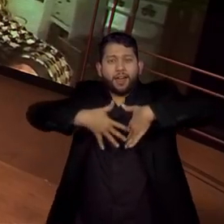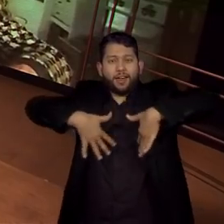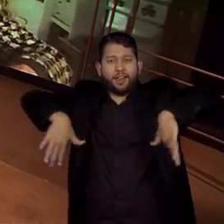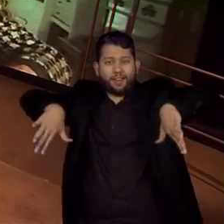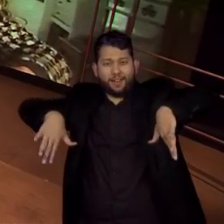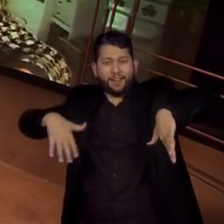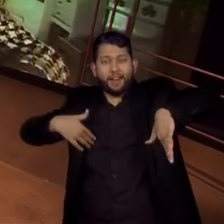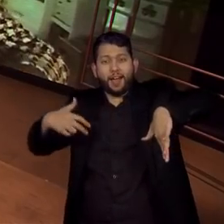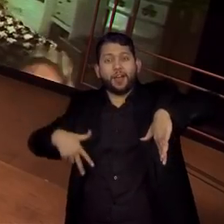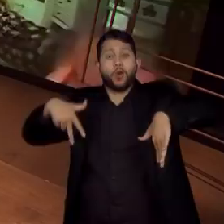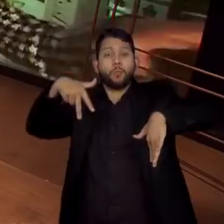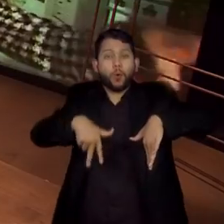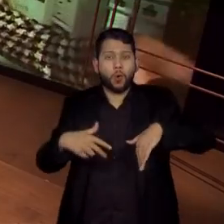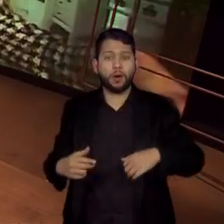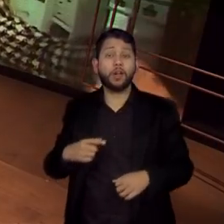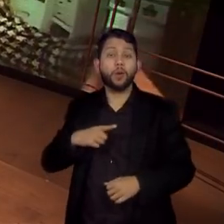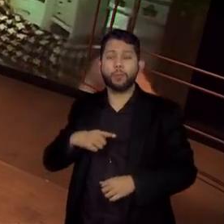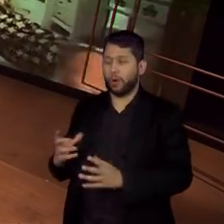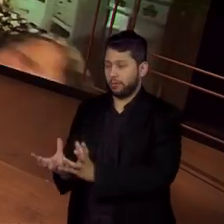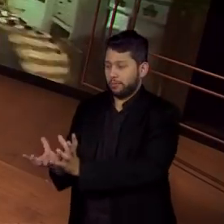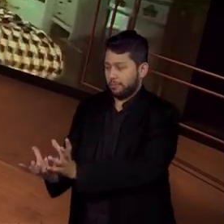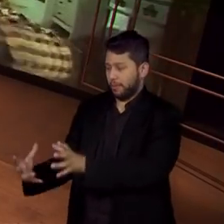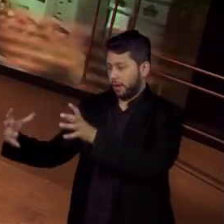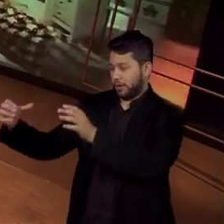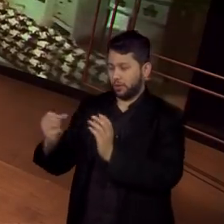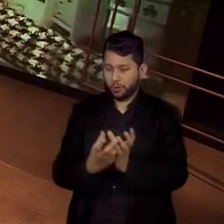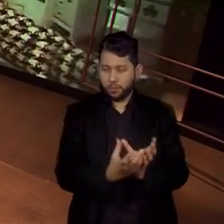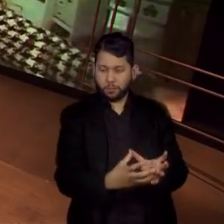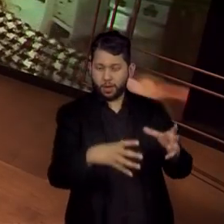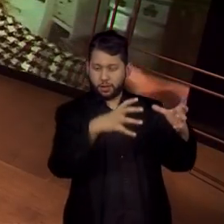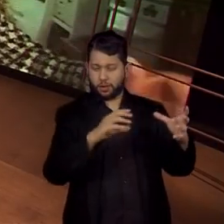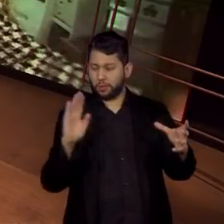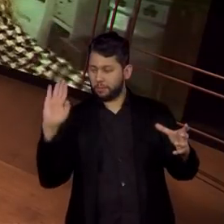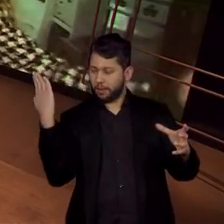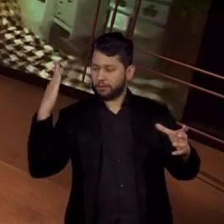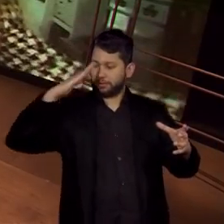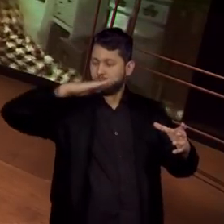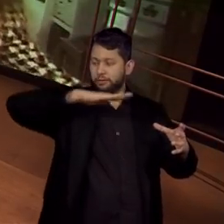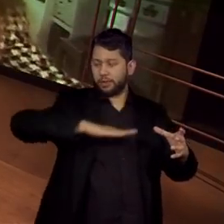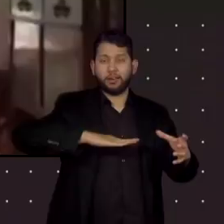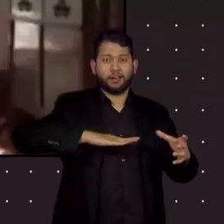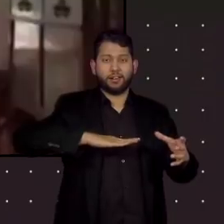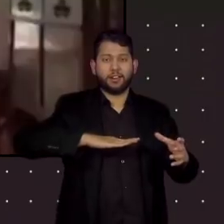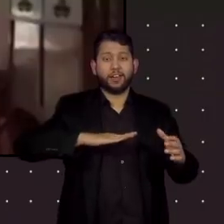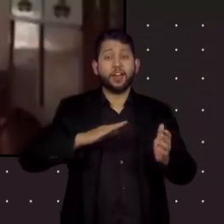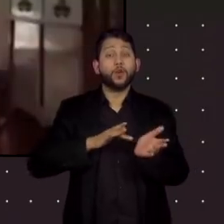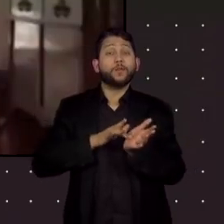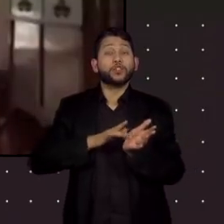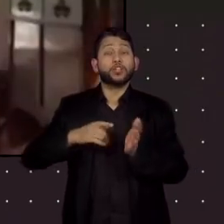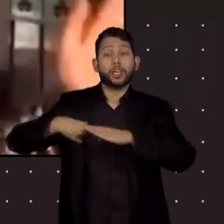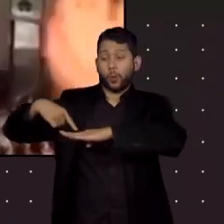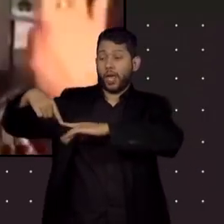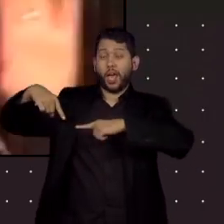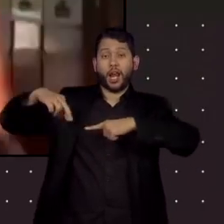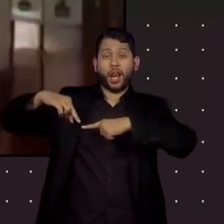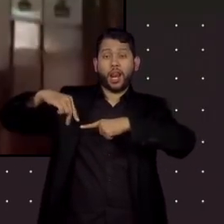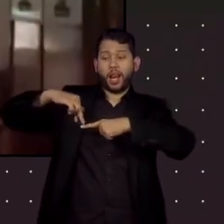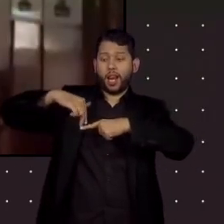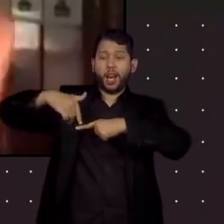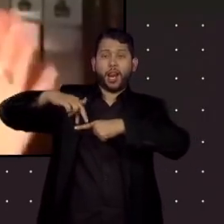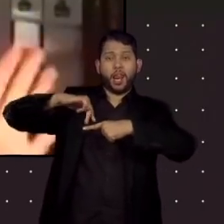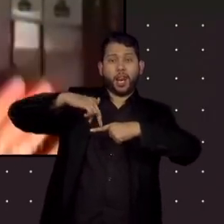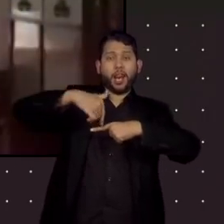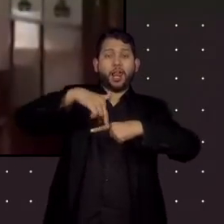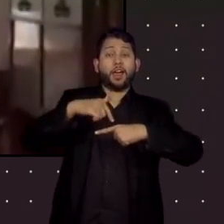colocava um barril de um lado, um barril de outro, colocava uma madeira, e fingia que era uma artista de circo. Eu queria ser